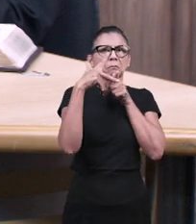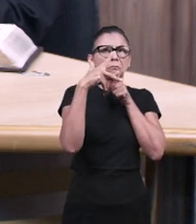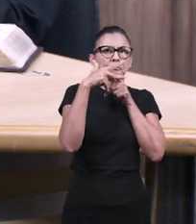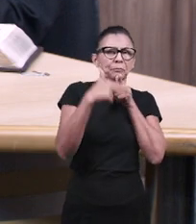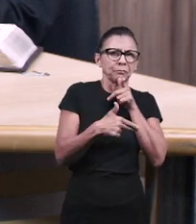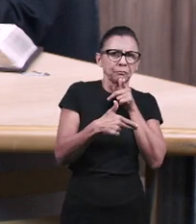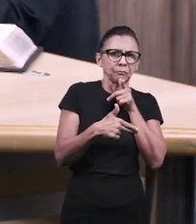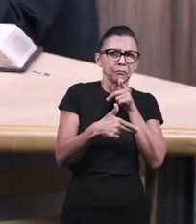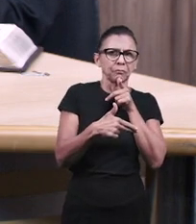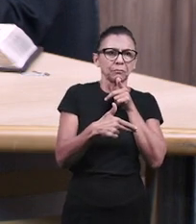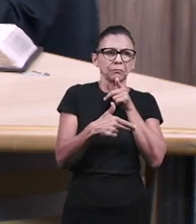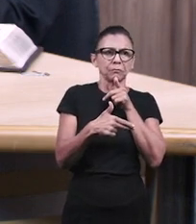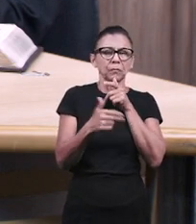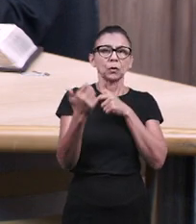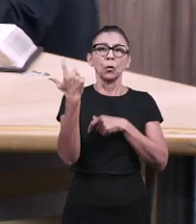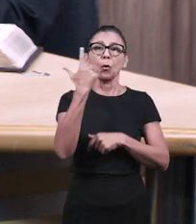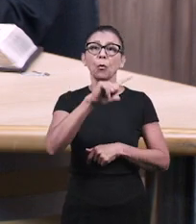os